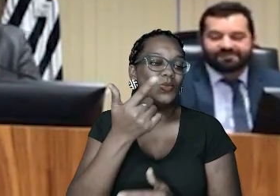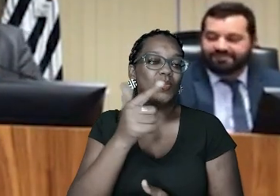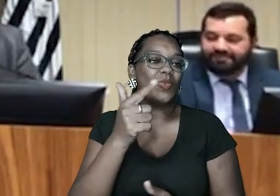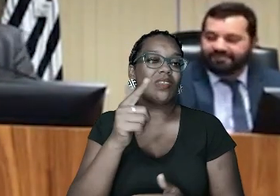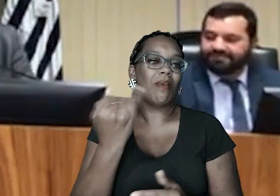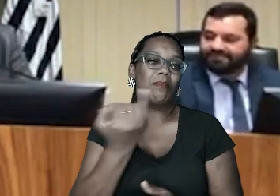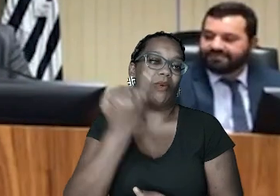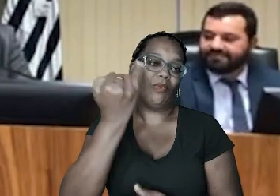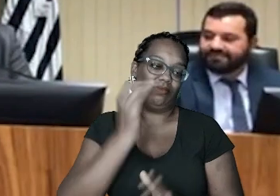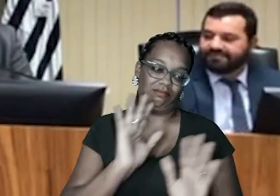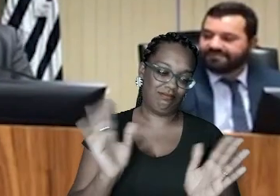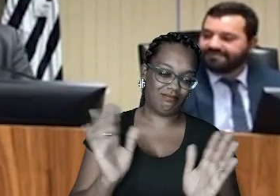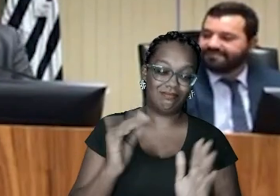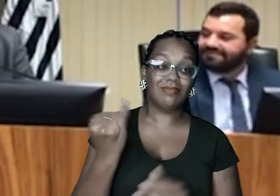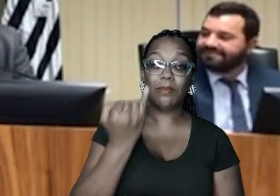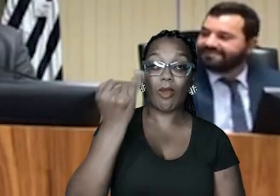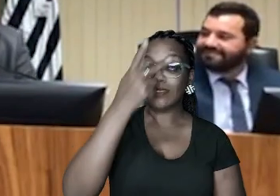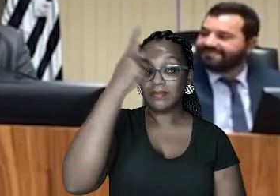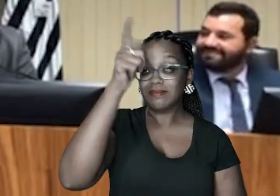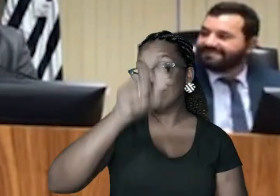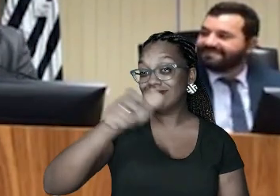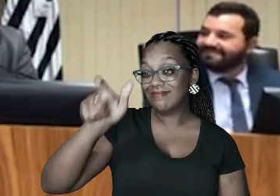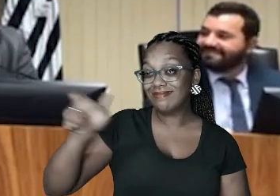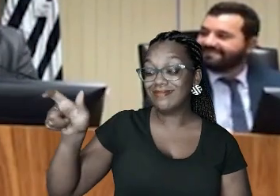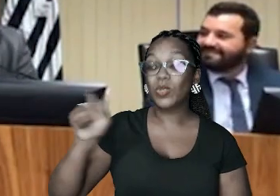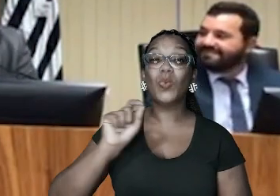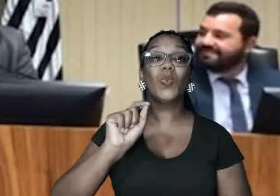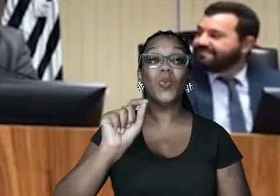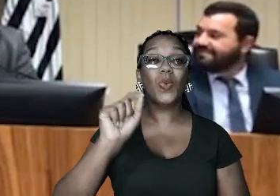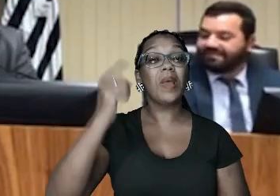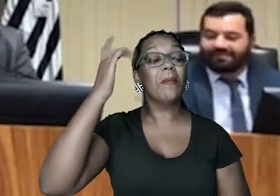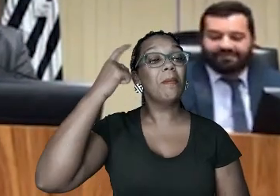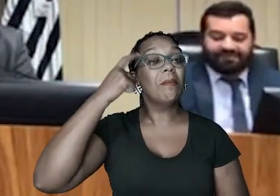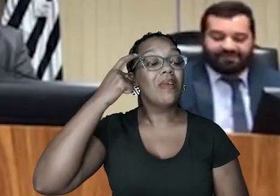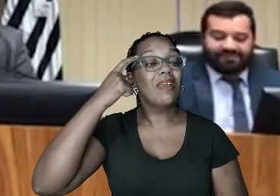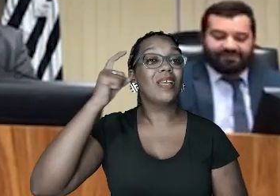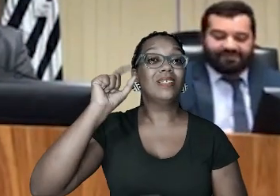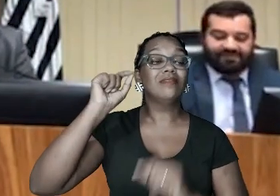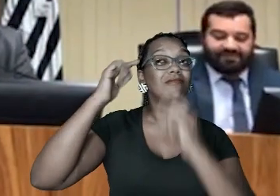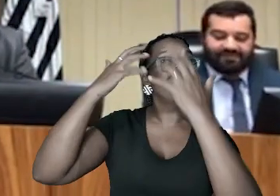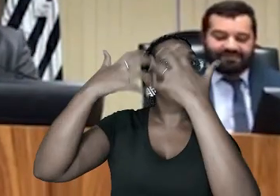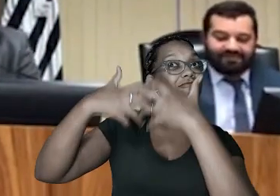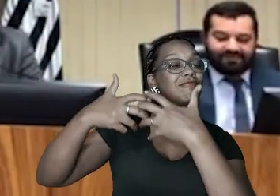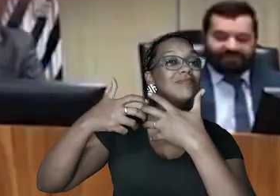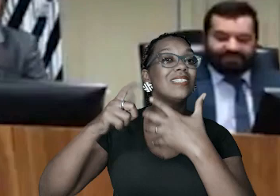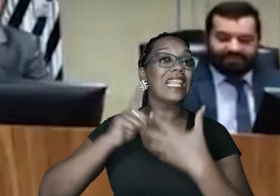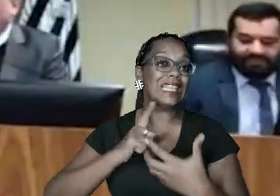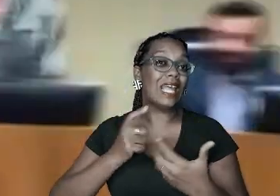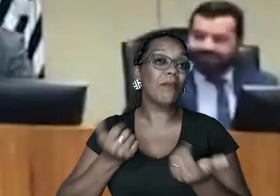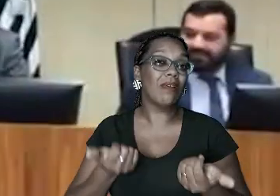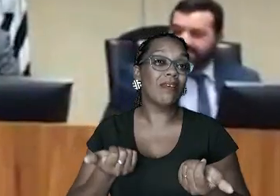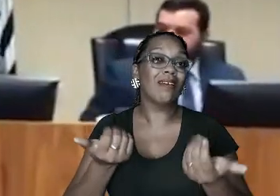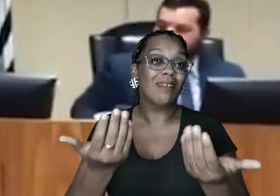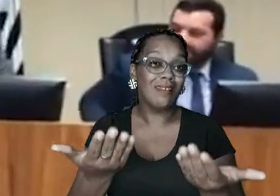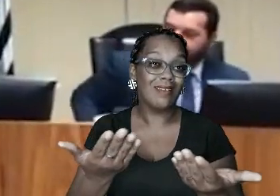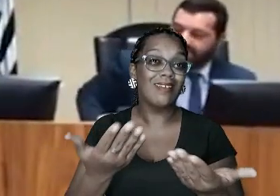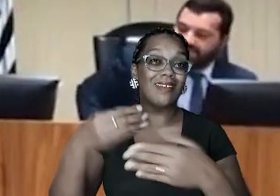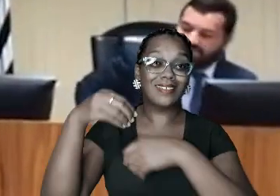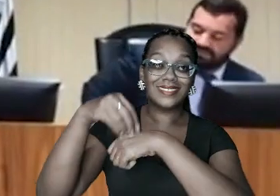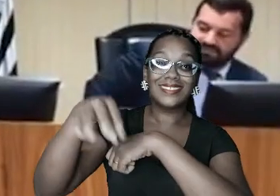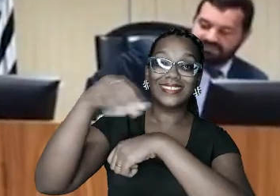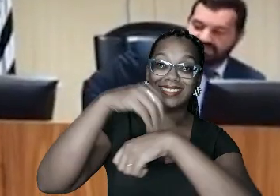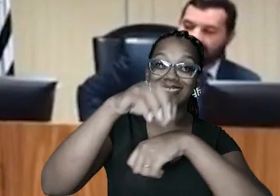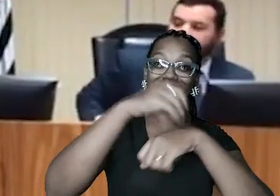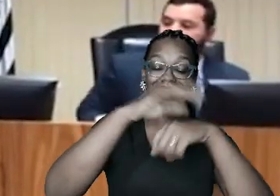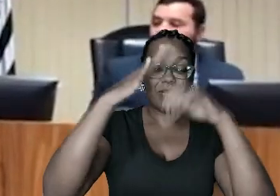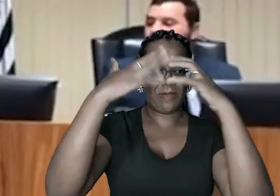é só é só uma curiosidade isso não tem o que importa é são as pessoas é aquilo que pensa aquilo que